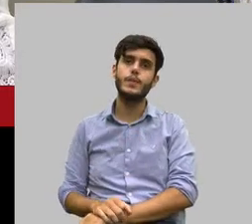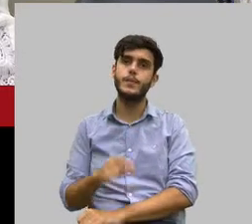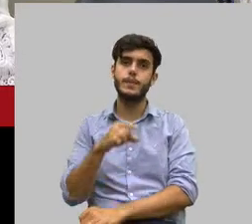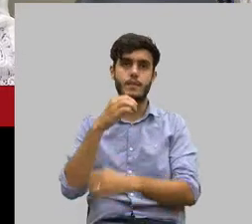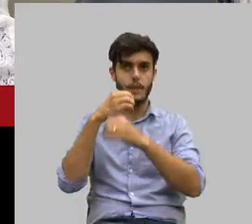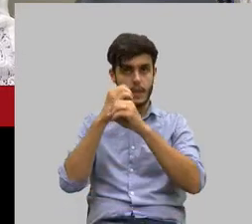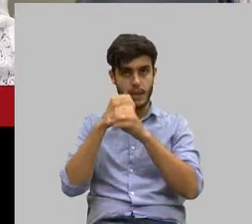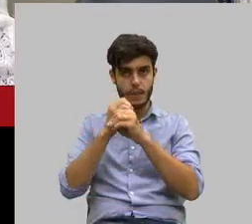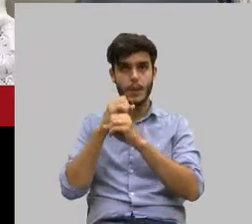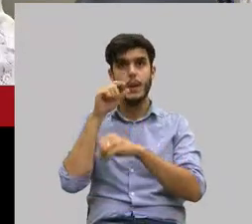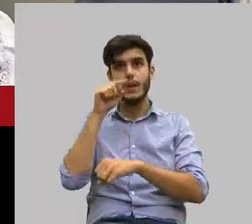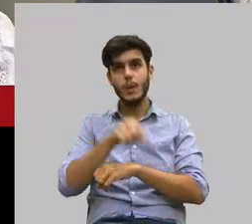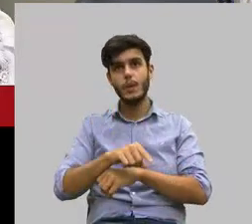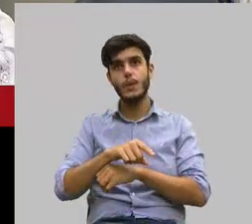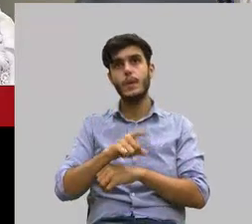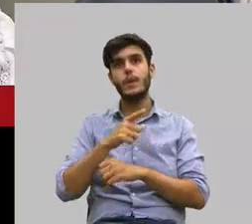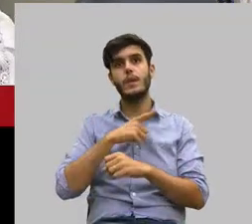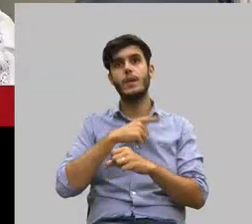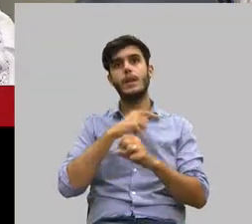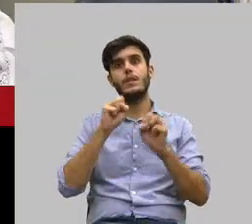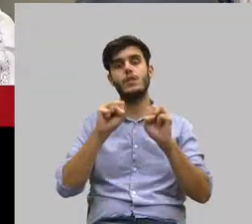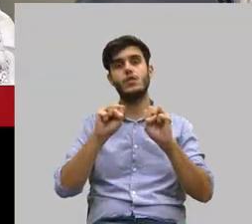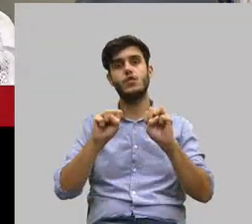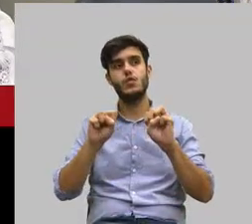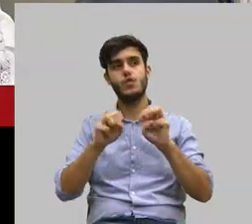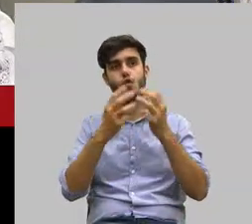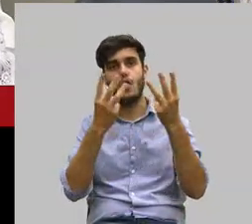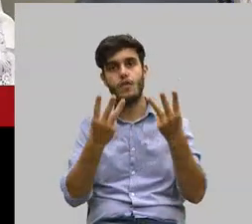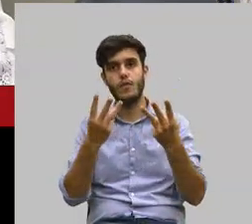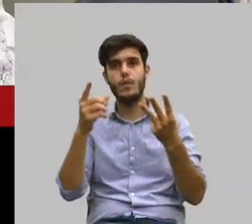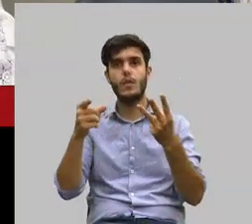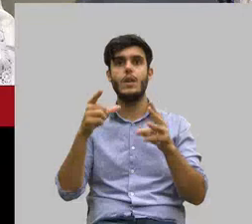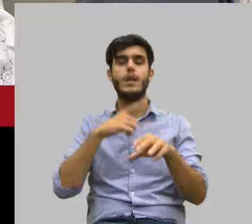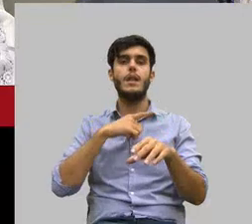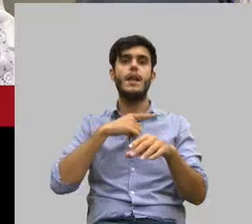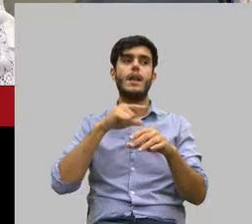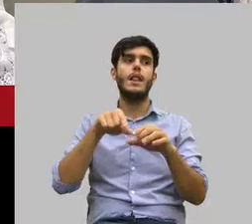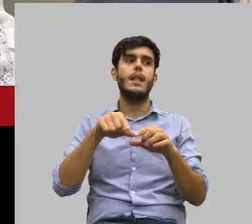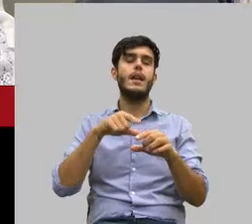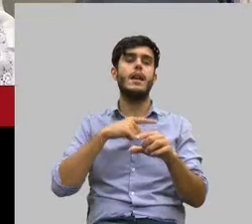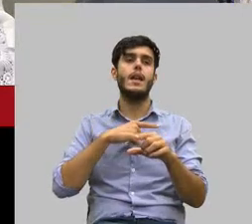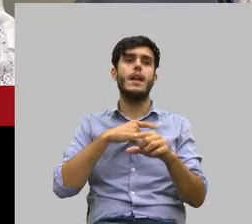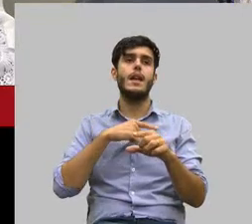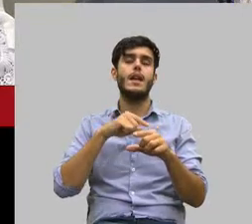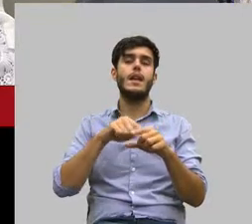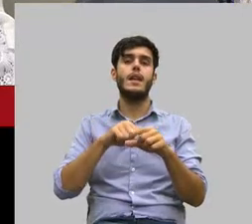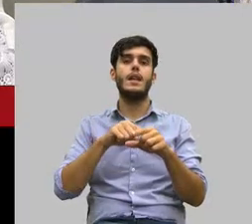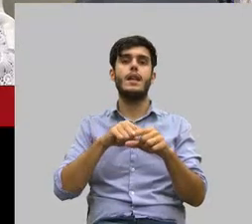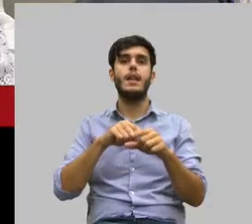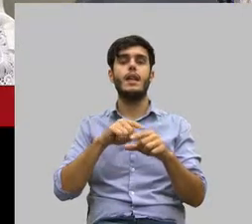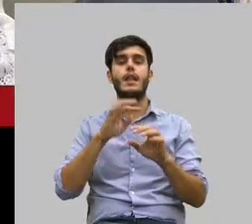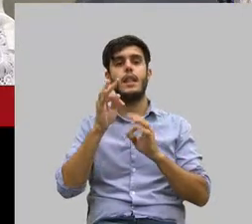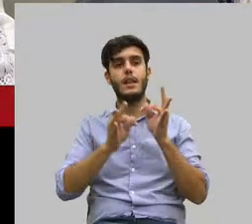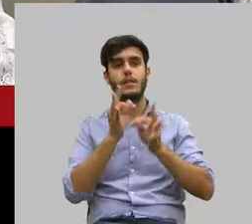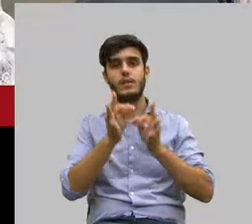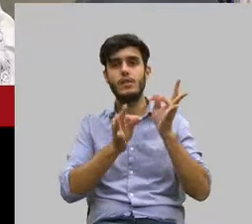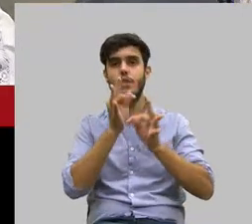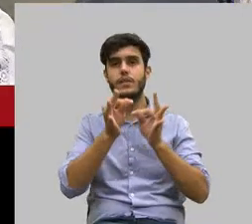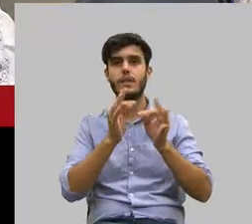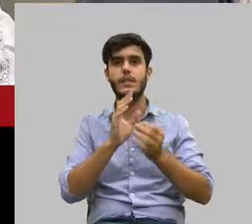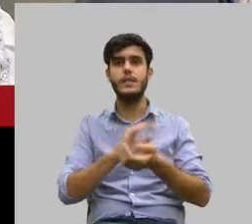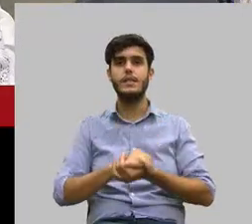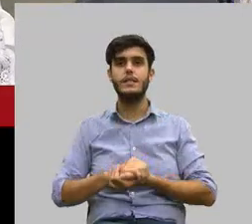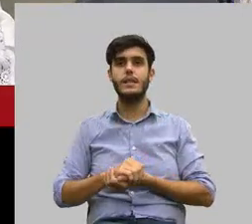ele é composto por softwares né então por tecnologias eh e eh propicia uma interlocução entre a